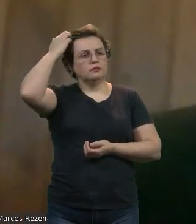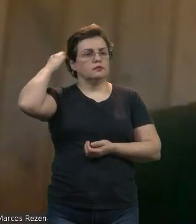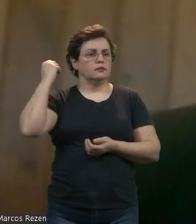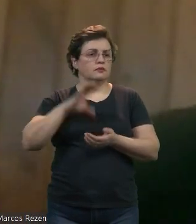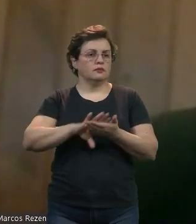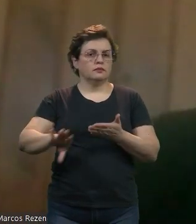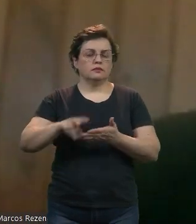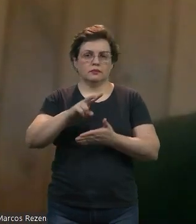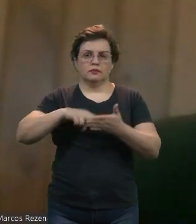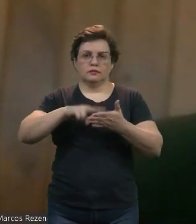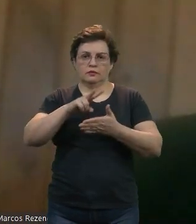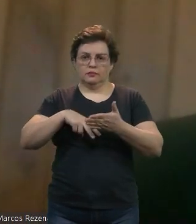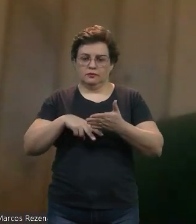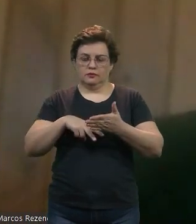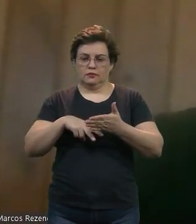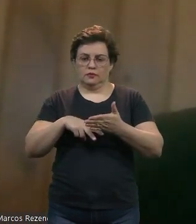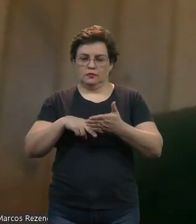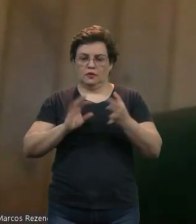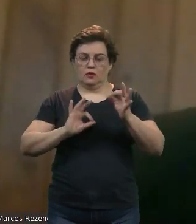Dispensada a leitura que foi